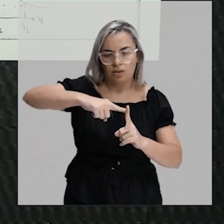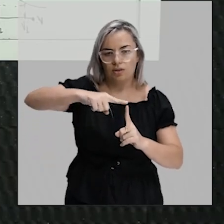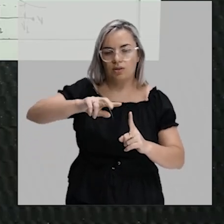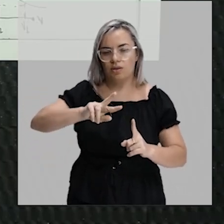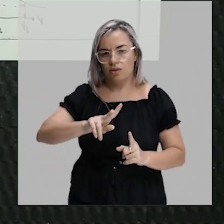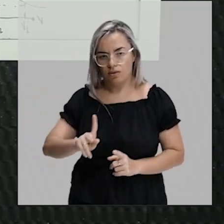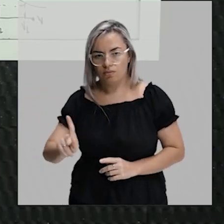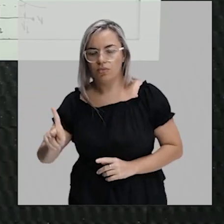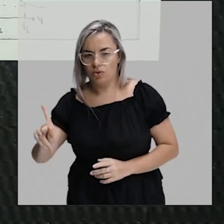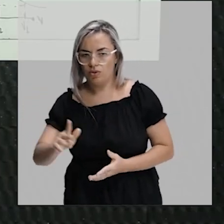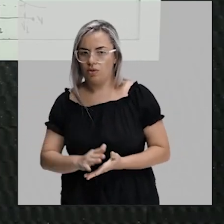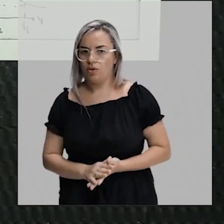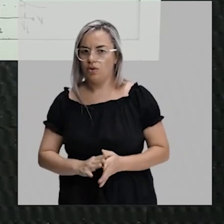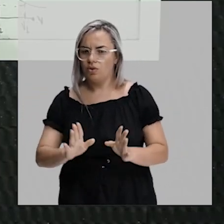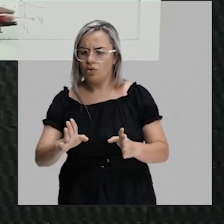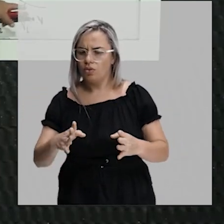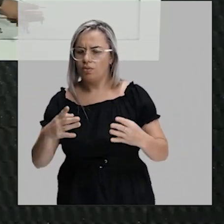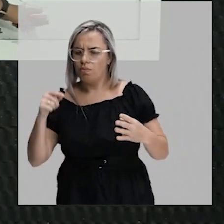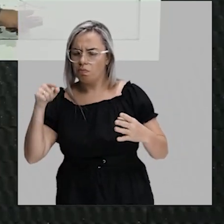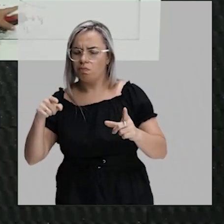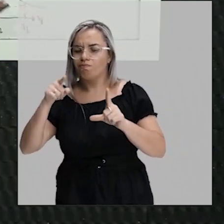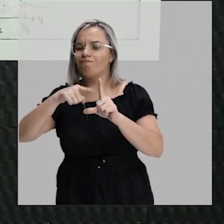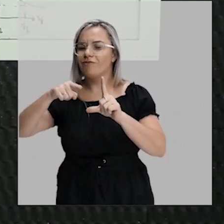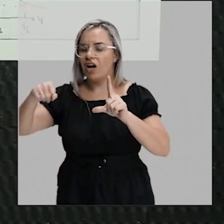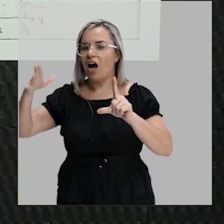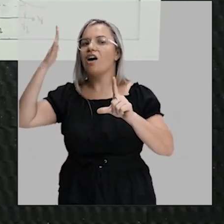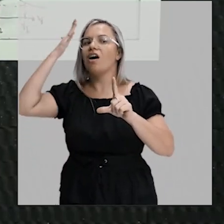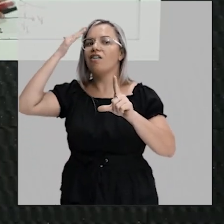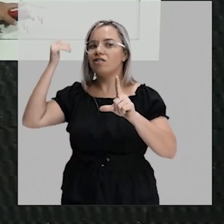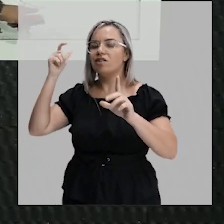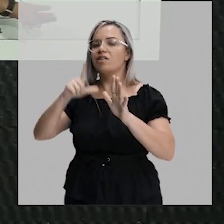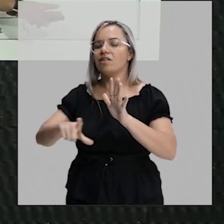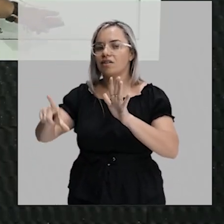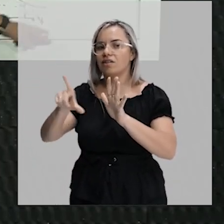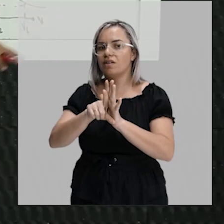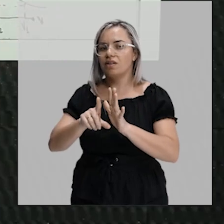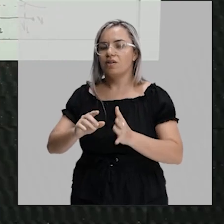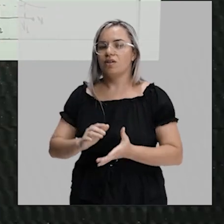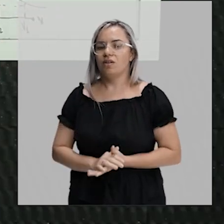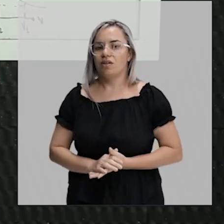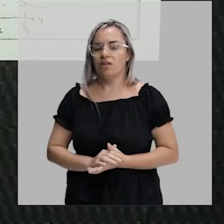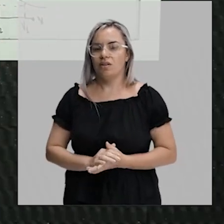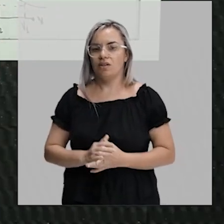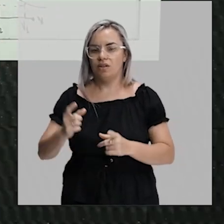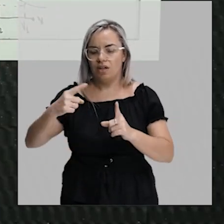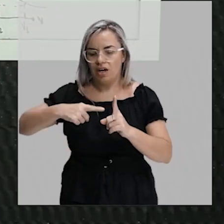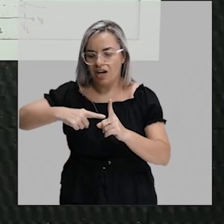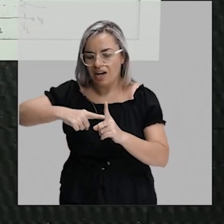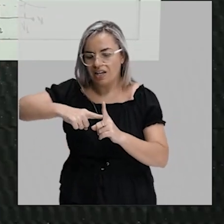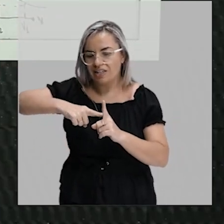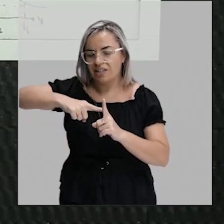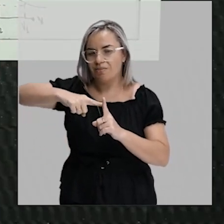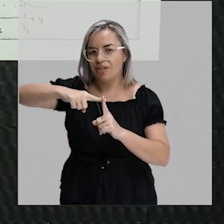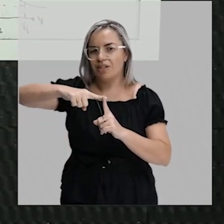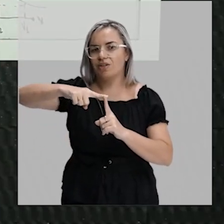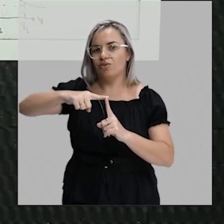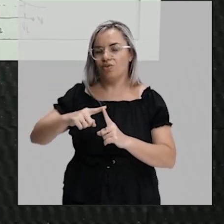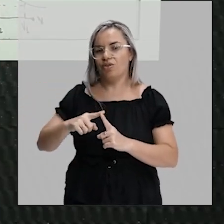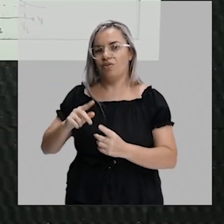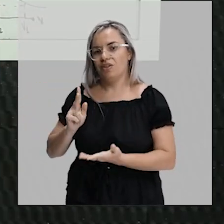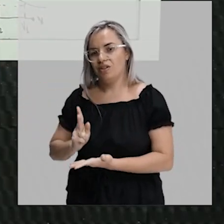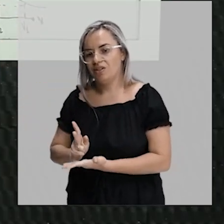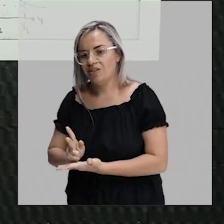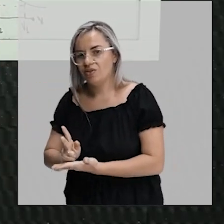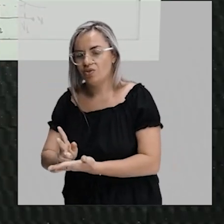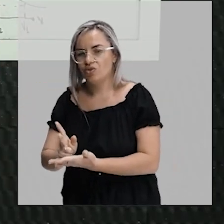de uma isotérmica, né? Então nesta curva, qualquer ponto desta curva, a temperatura ela vai ser constante, vai ser igual, tá